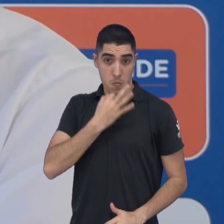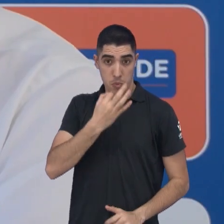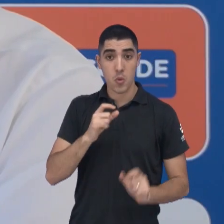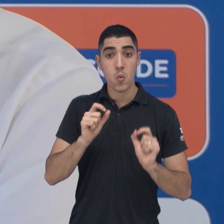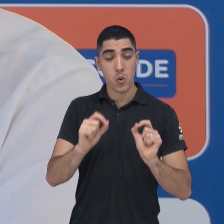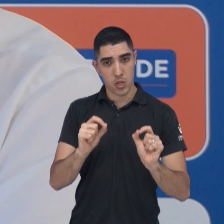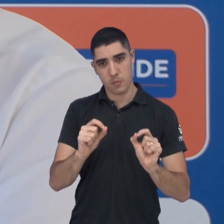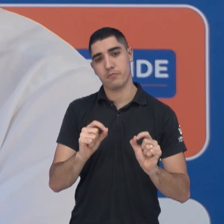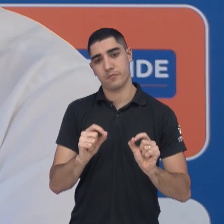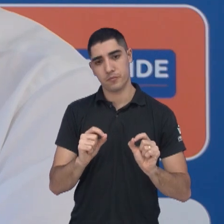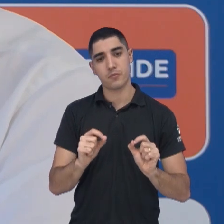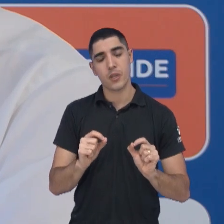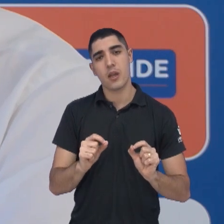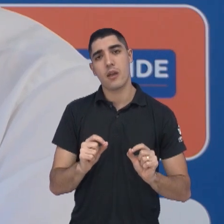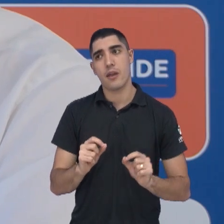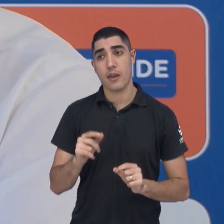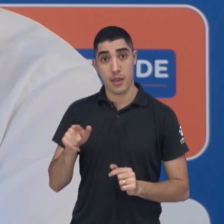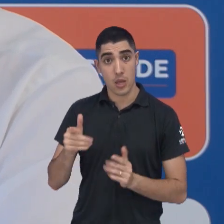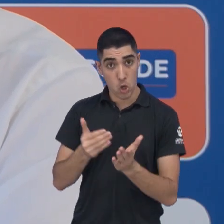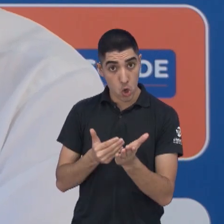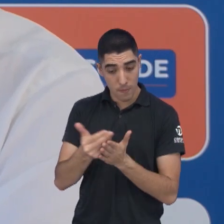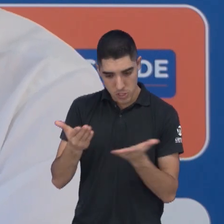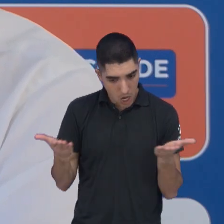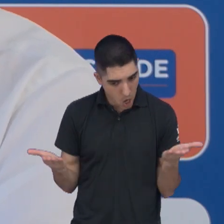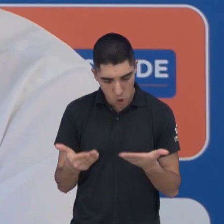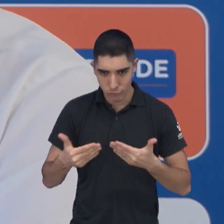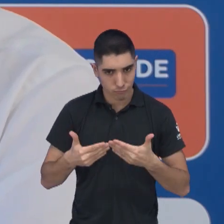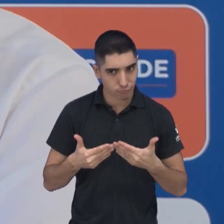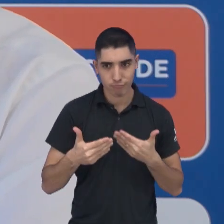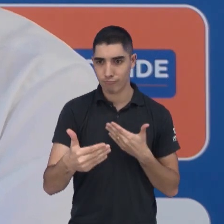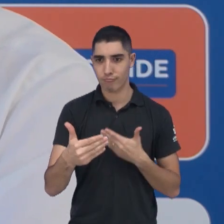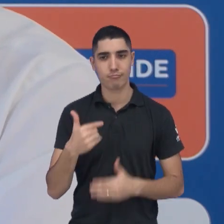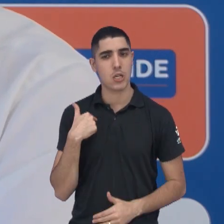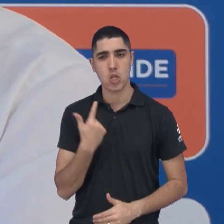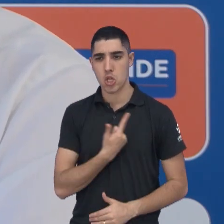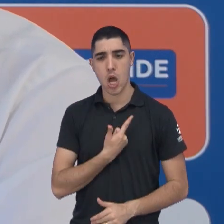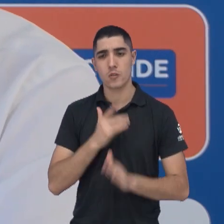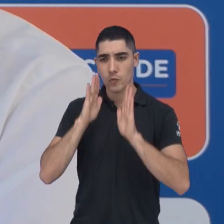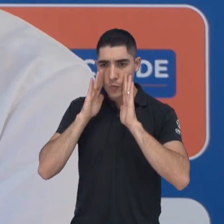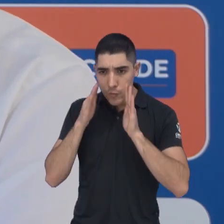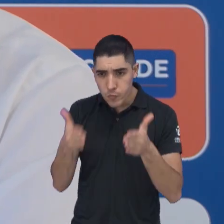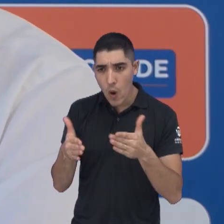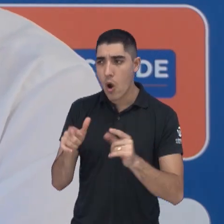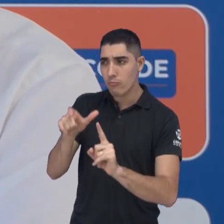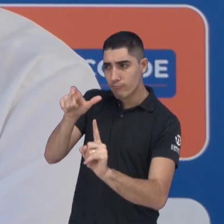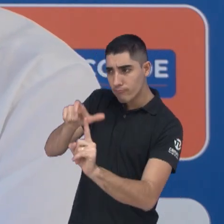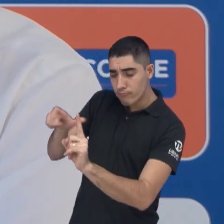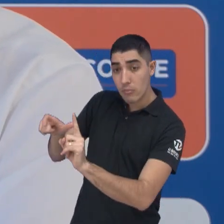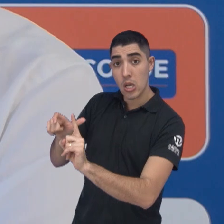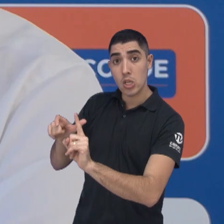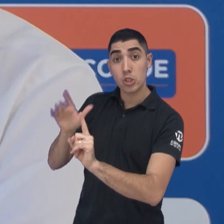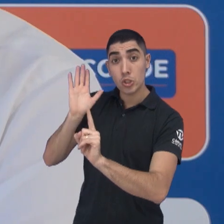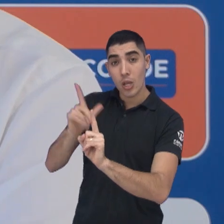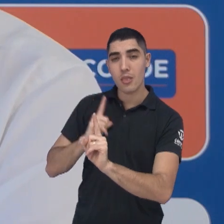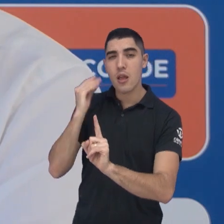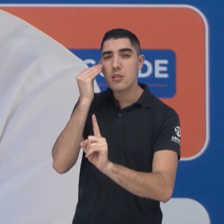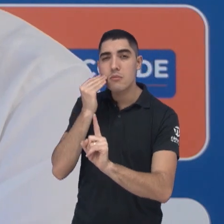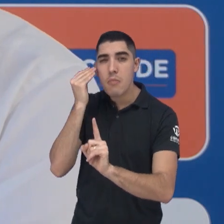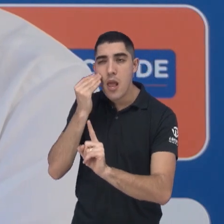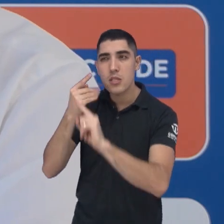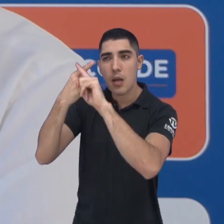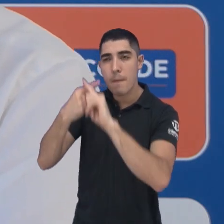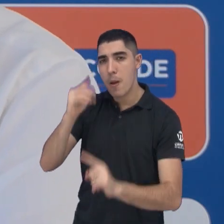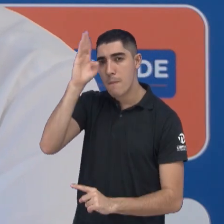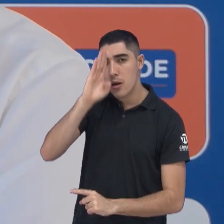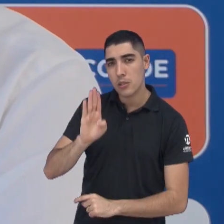vai ser dirigido a partir de hoje, ele vai ter foco em cima disso, de jogadores que já são experimentados, jogadores